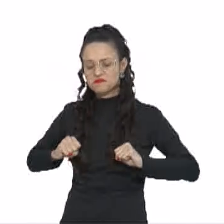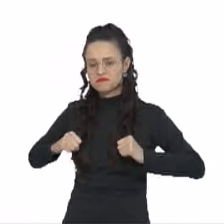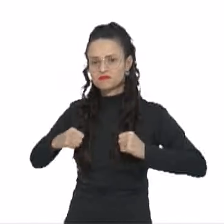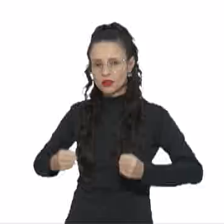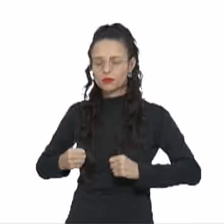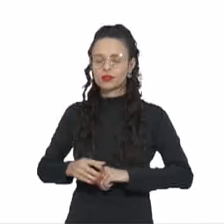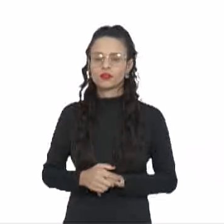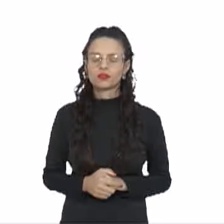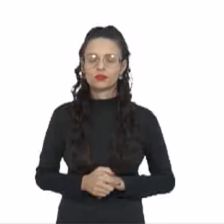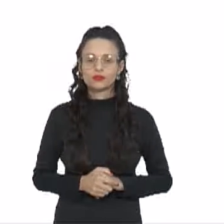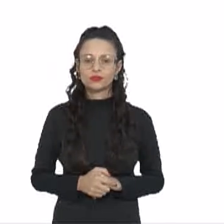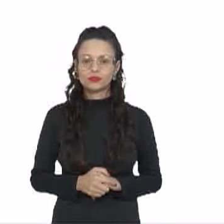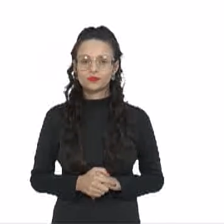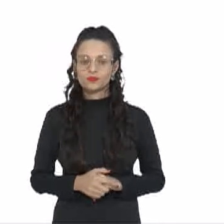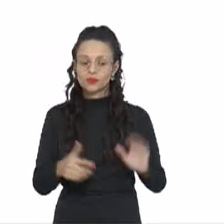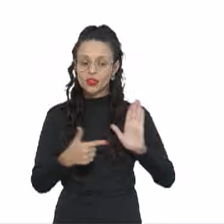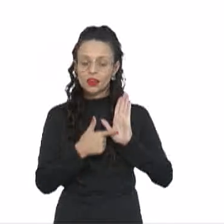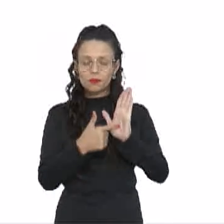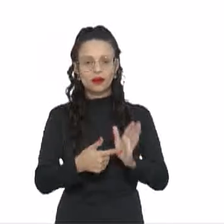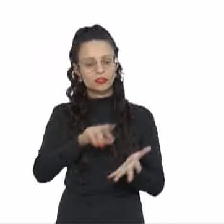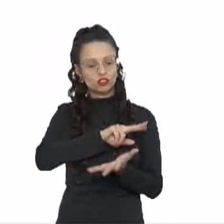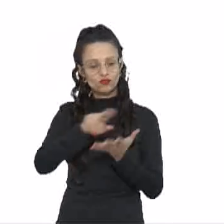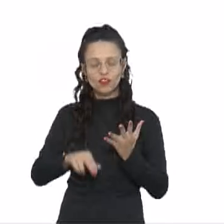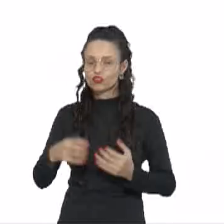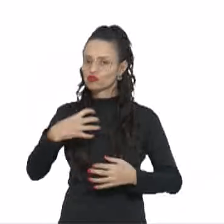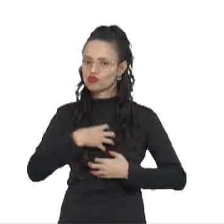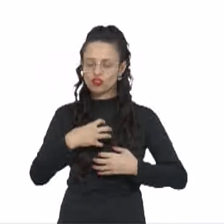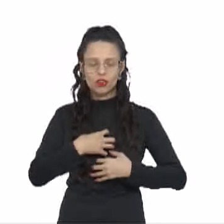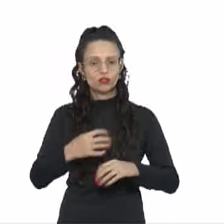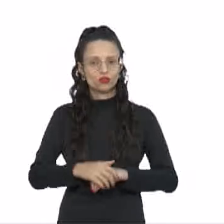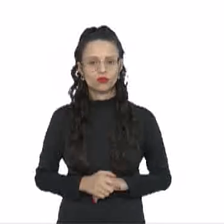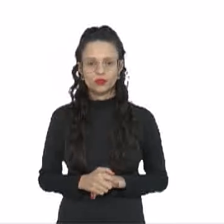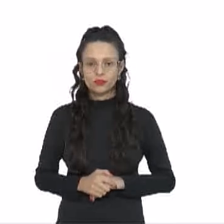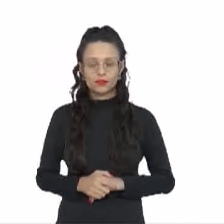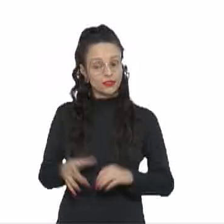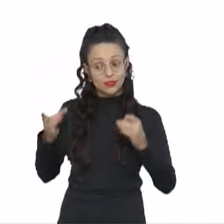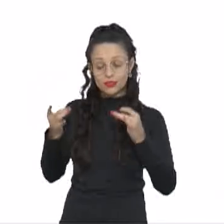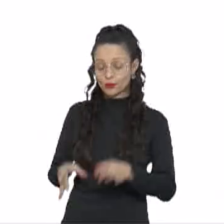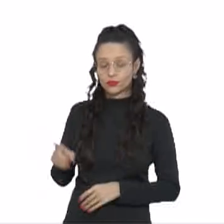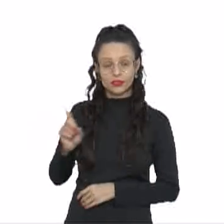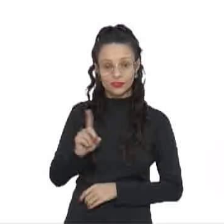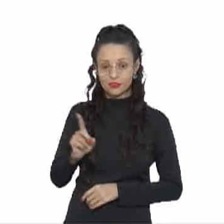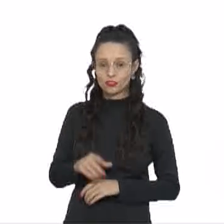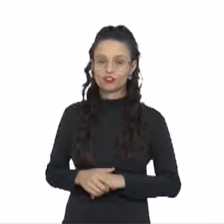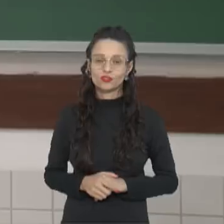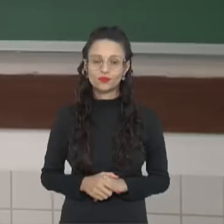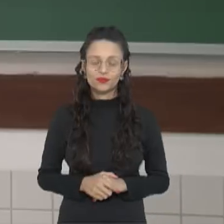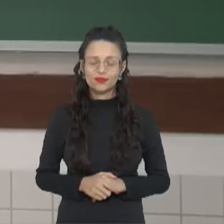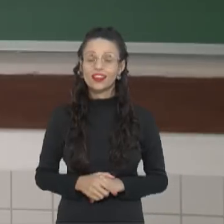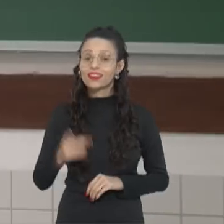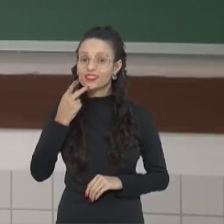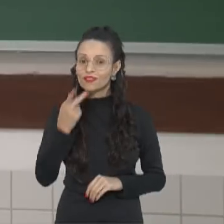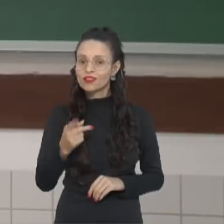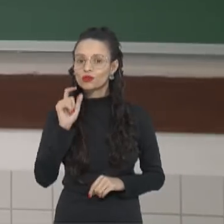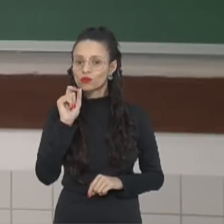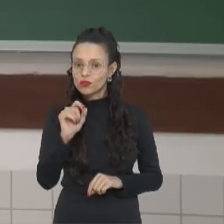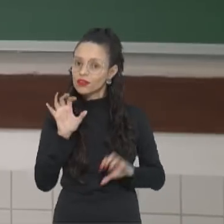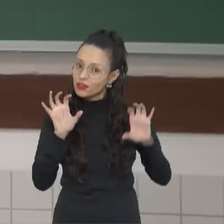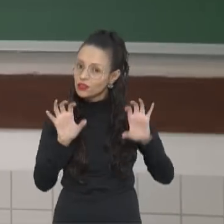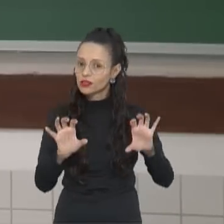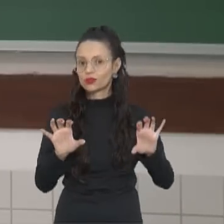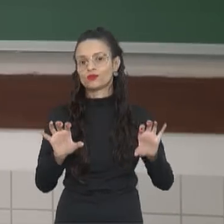determinado, que aparece sob diversas formas. Não desiste facilmente de sua presa. Ele está chamando atenção para esse